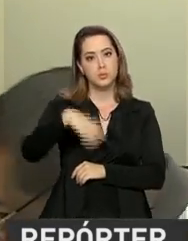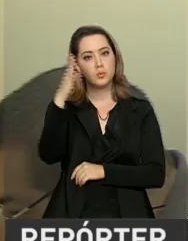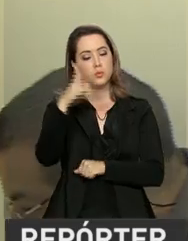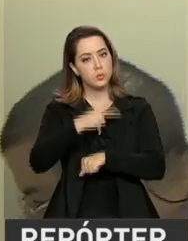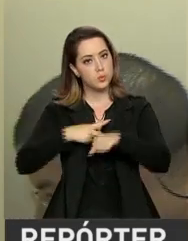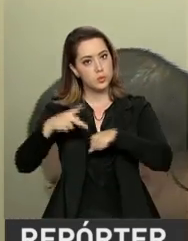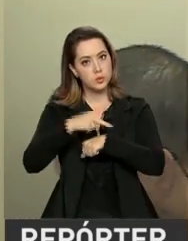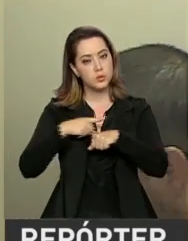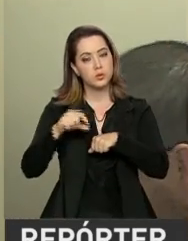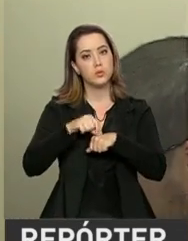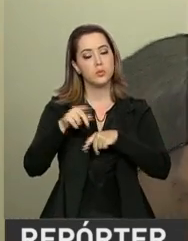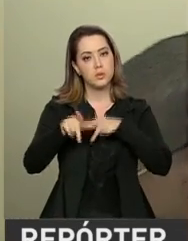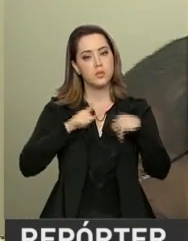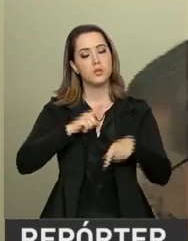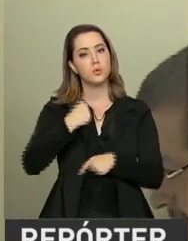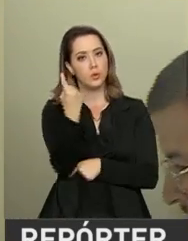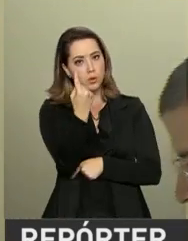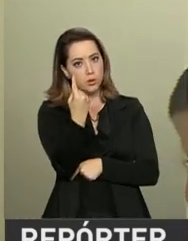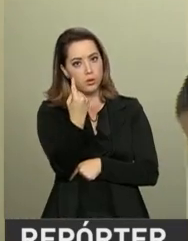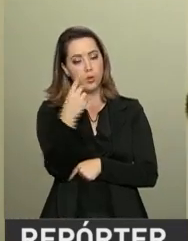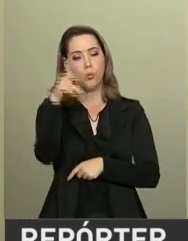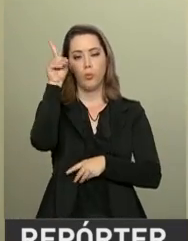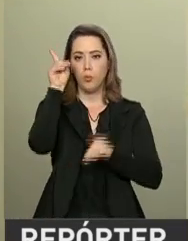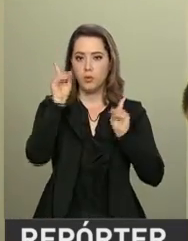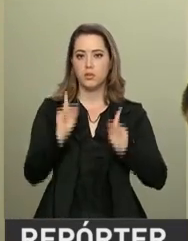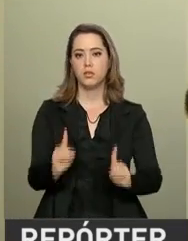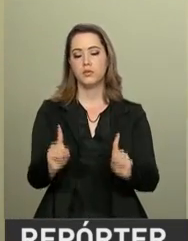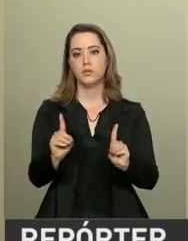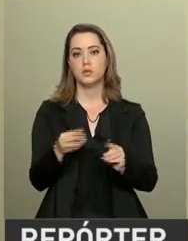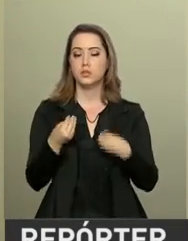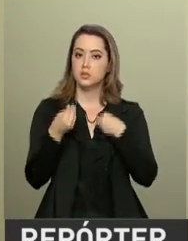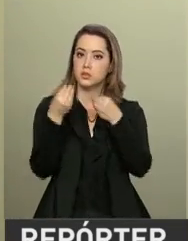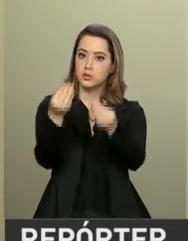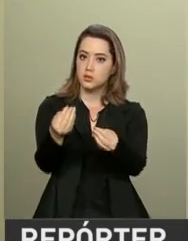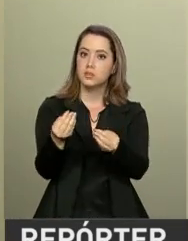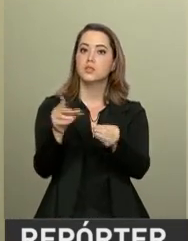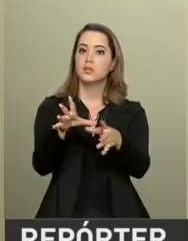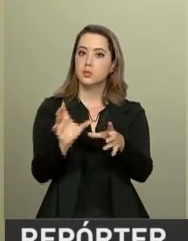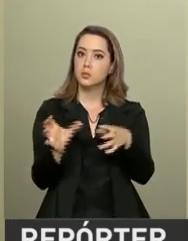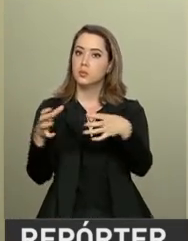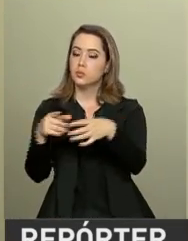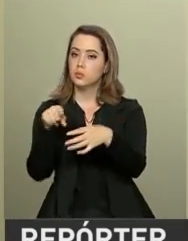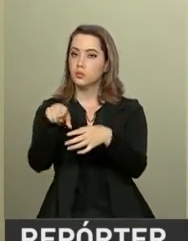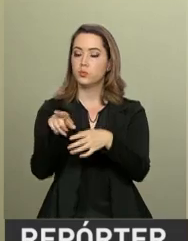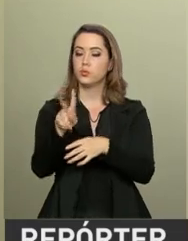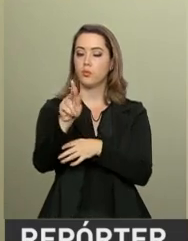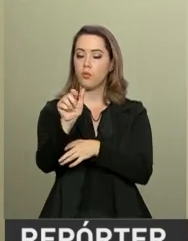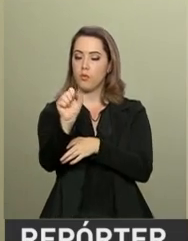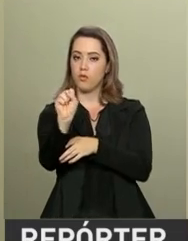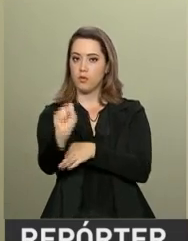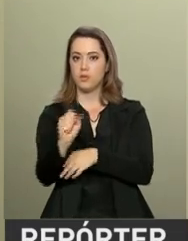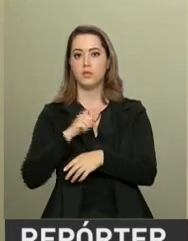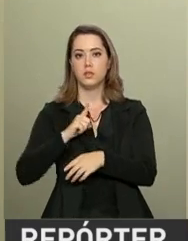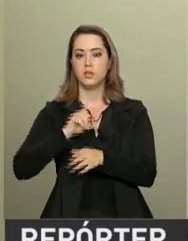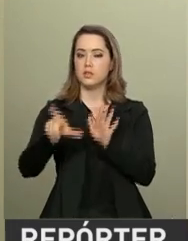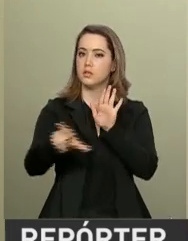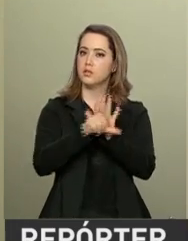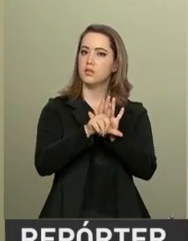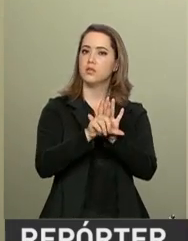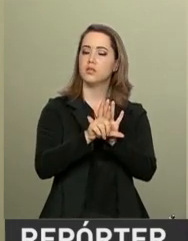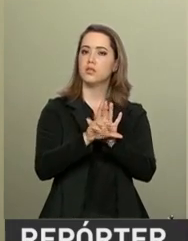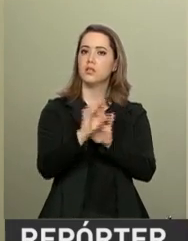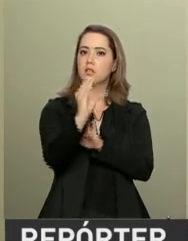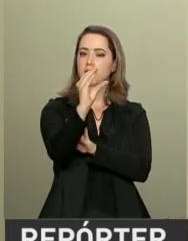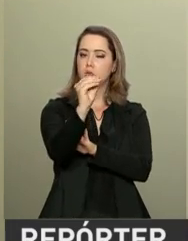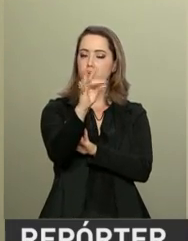um tipo de deficiência e para assegurar oportunidades no mercado de trabalho a essas pessoas foi criada há 25 anos a lei de